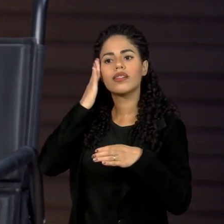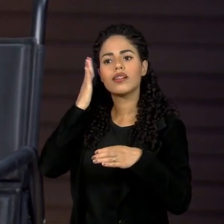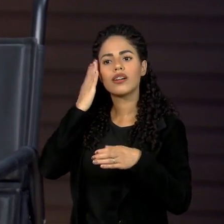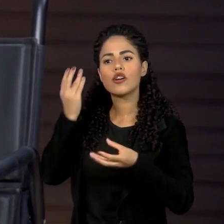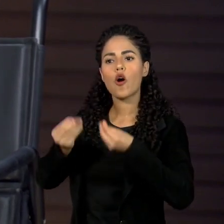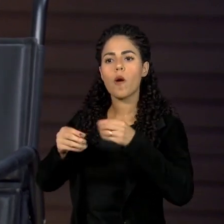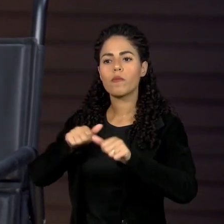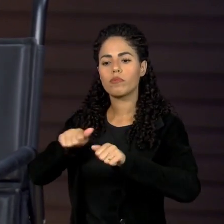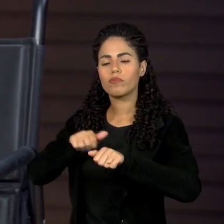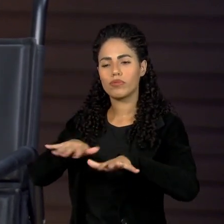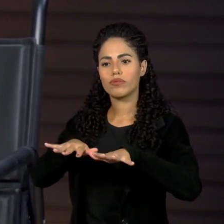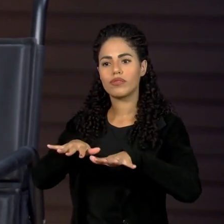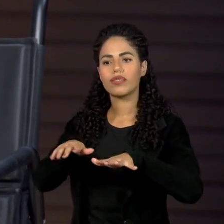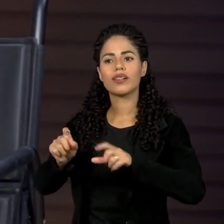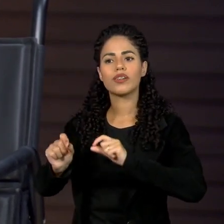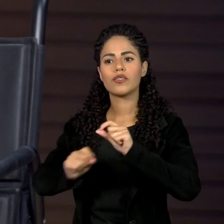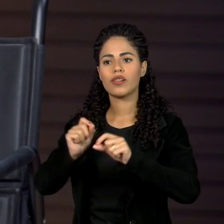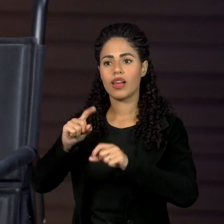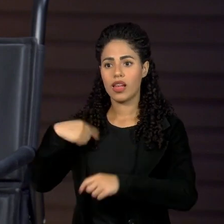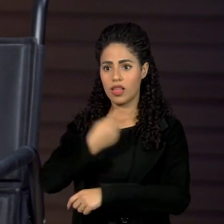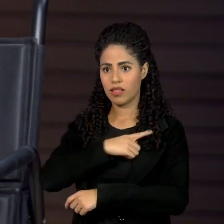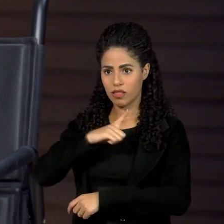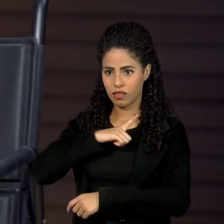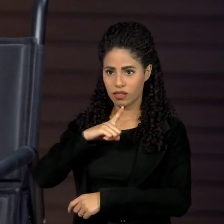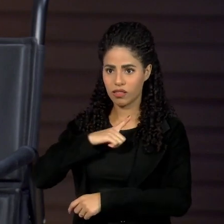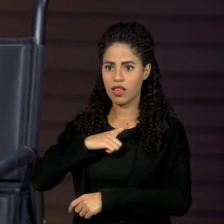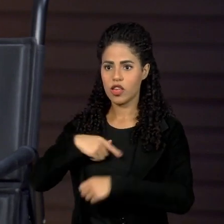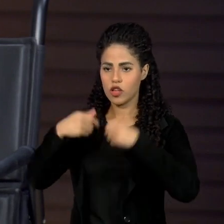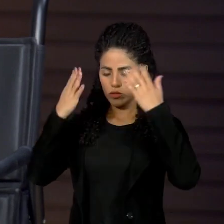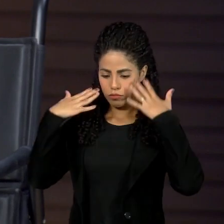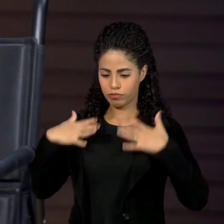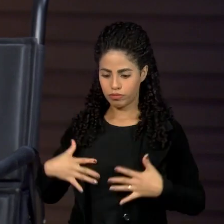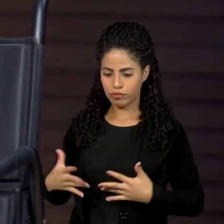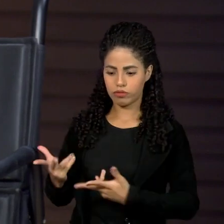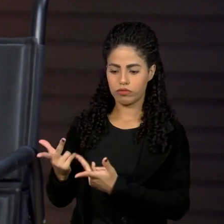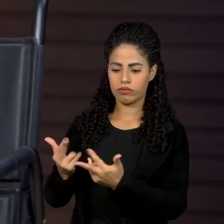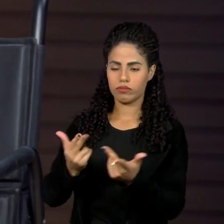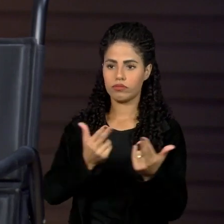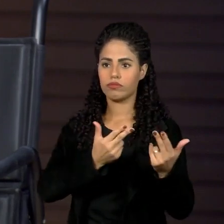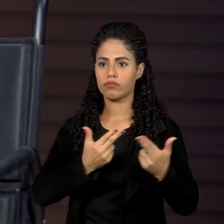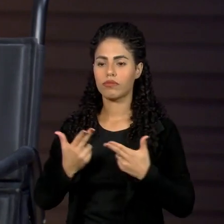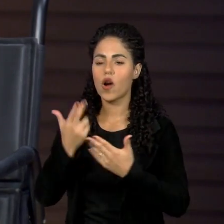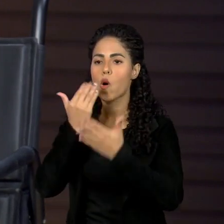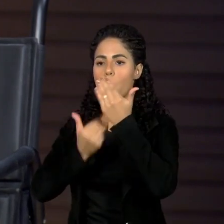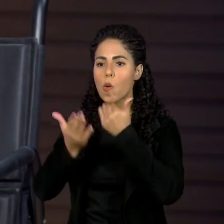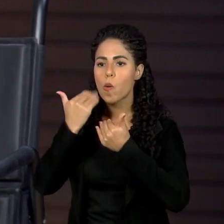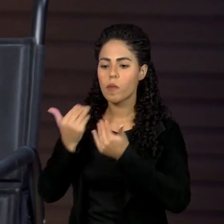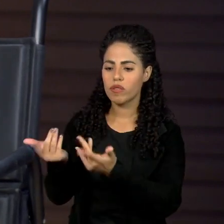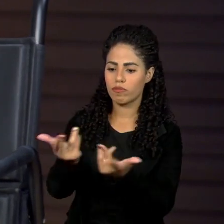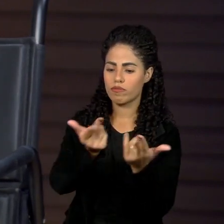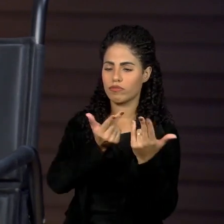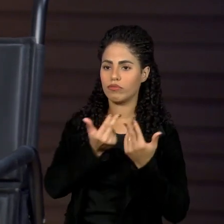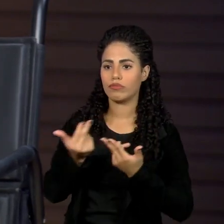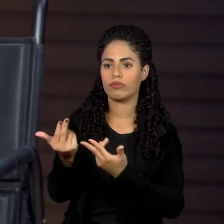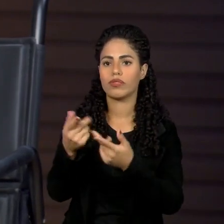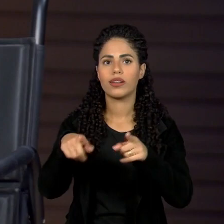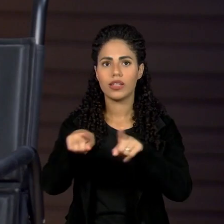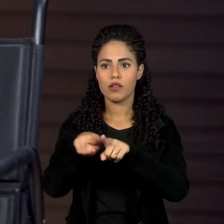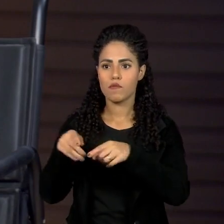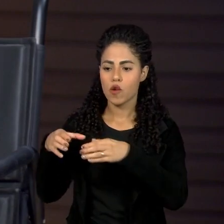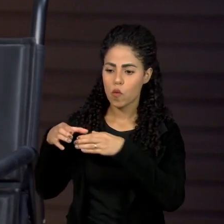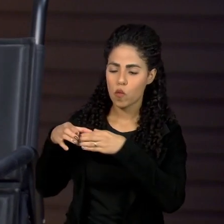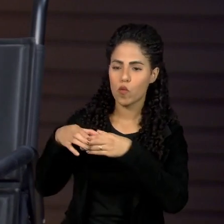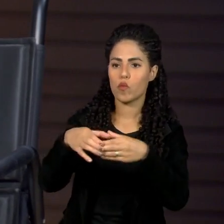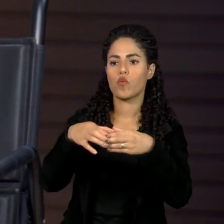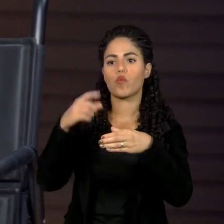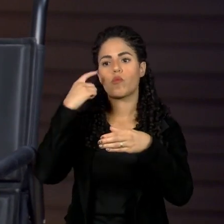digamos, contra-hegemônico, né? Se a gente tem uma tendência de uniformização dos hábitos alimentares, nacional e internacional, vem grupos e dizem,